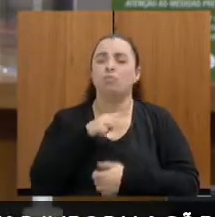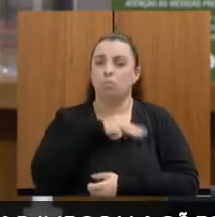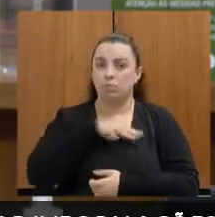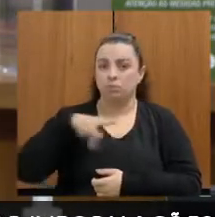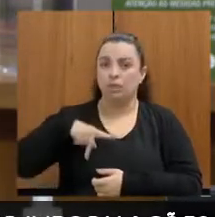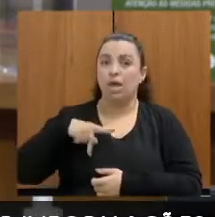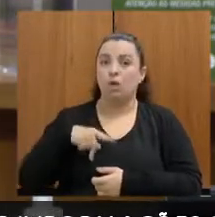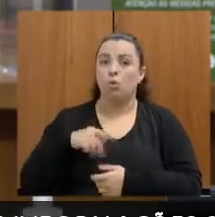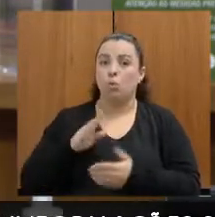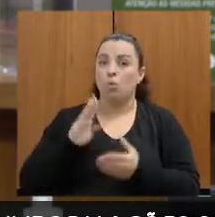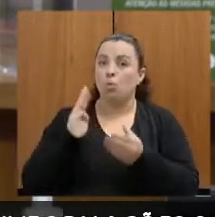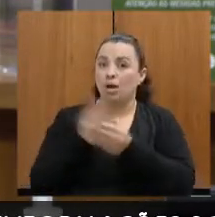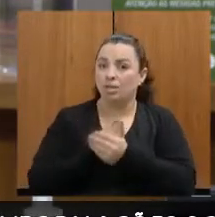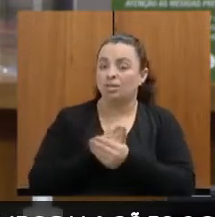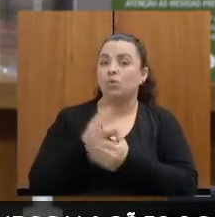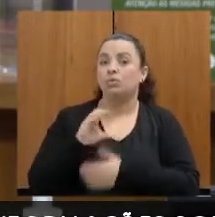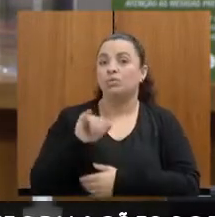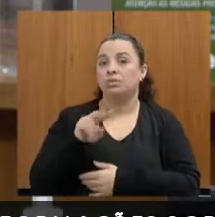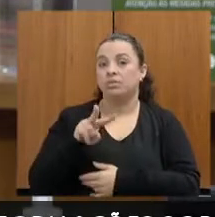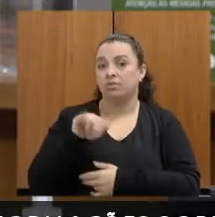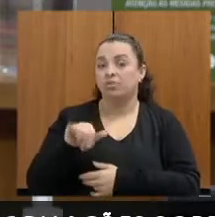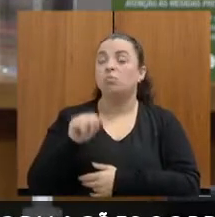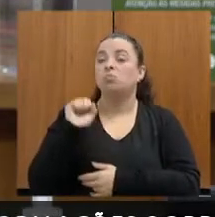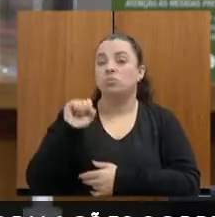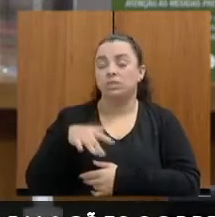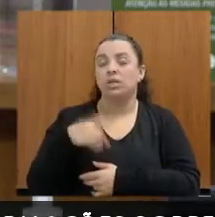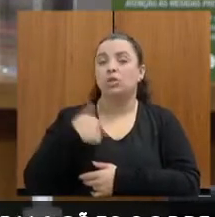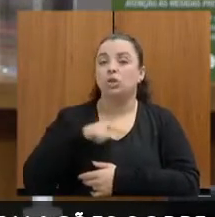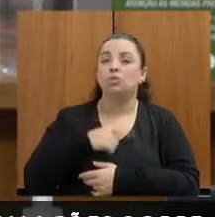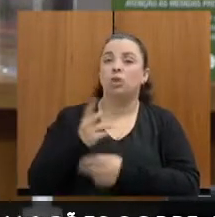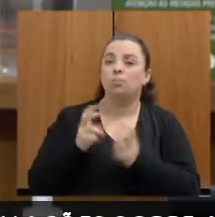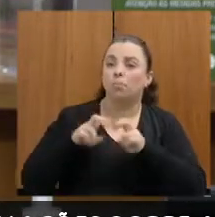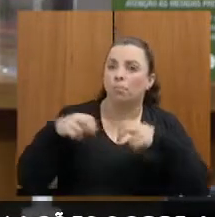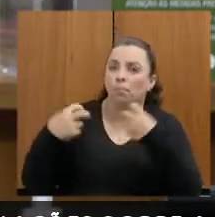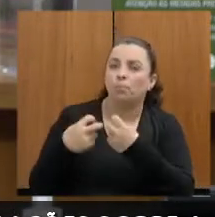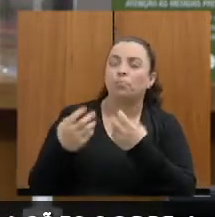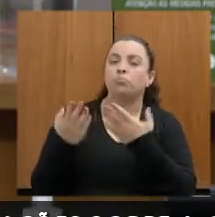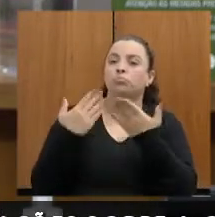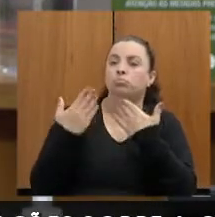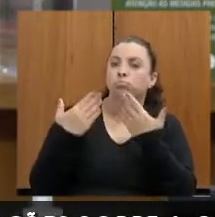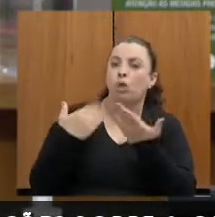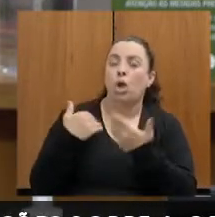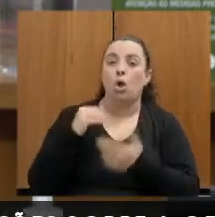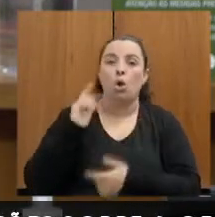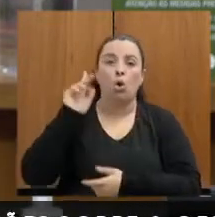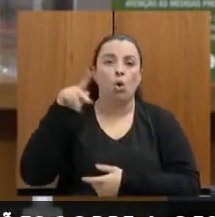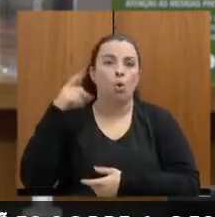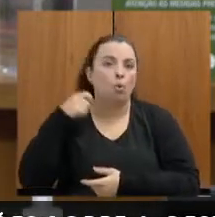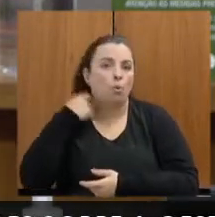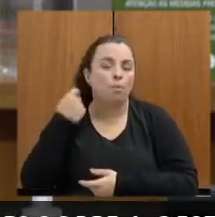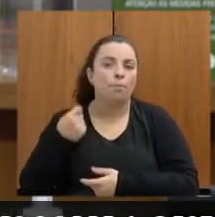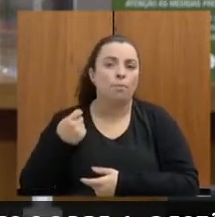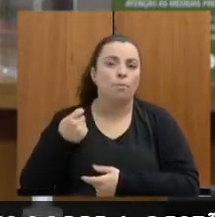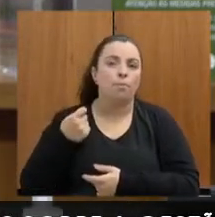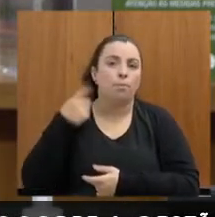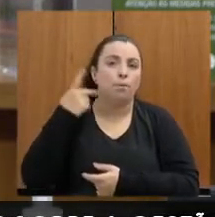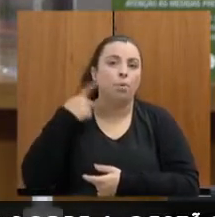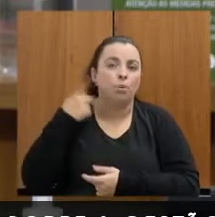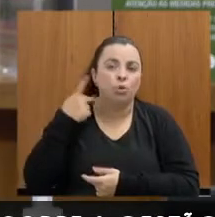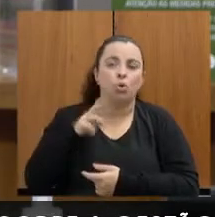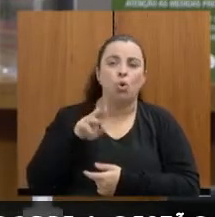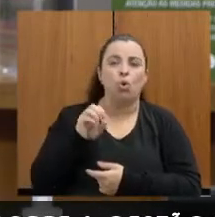nos reunimos com eles com o deputado Rodrigo deputado do deputado como promotor Rodrigo promotora Joseli